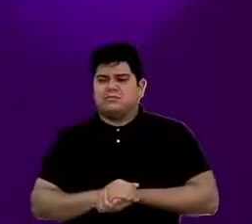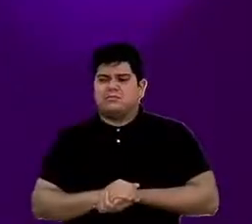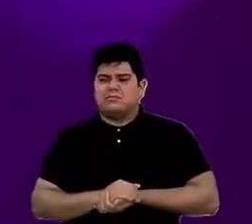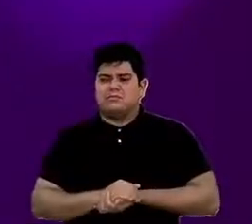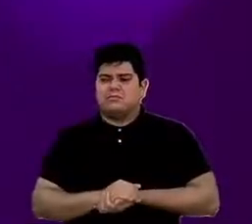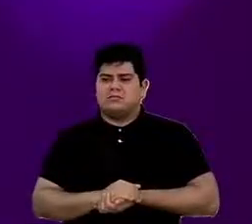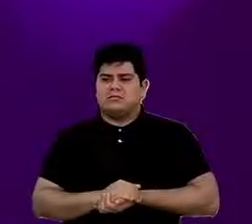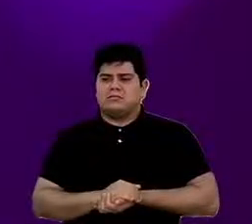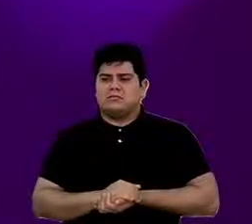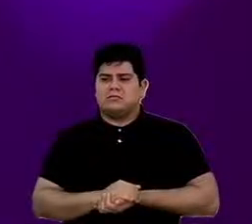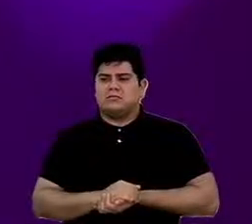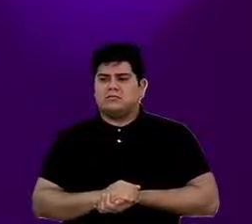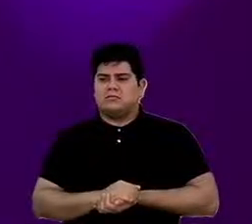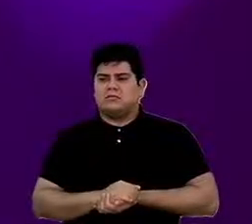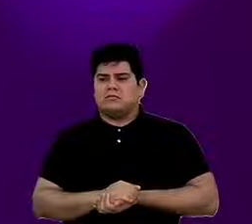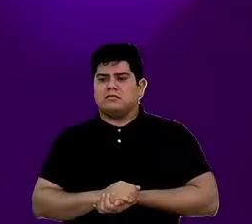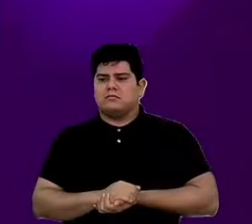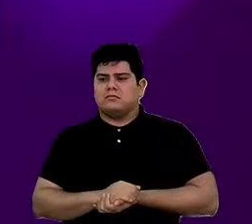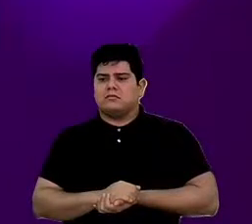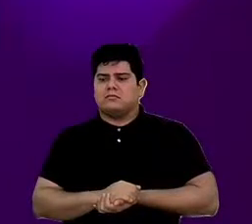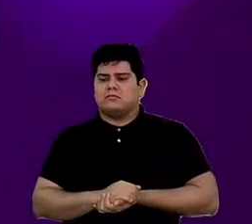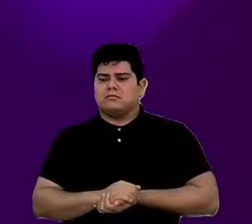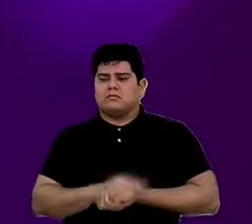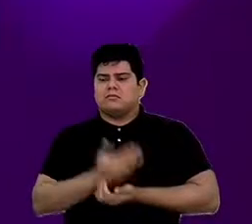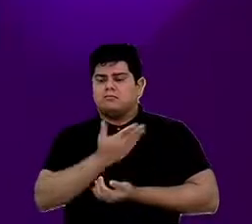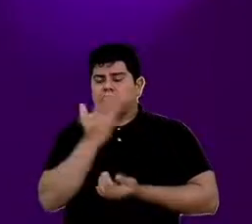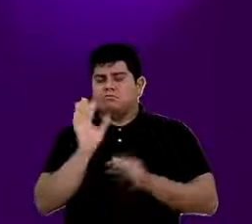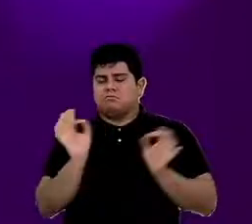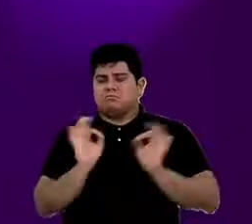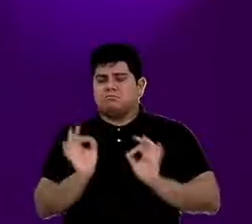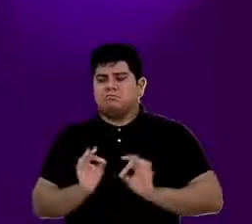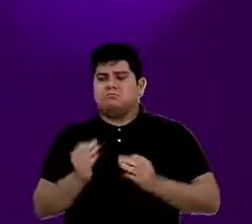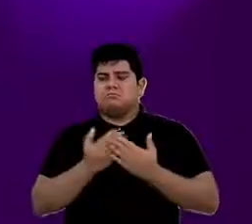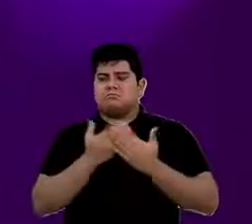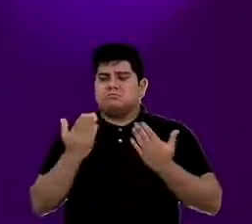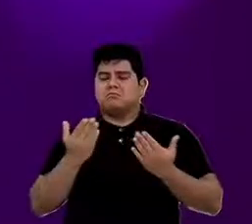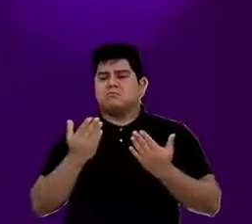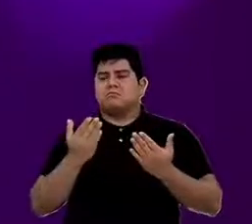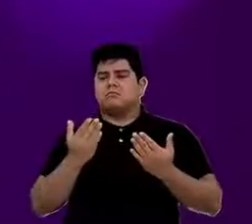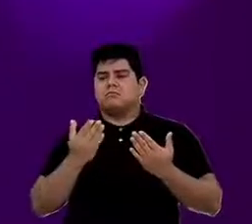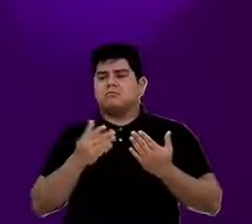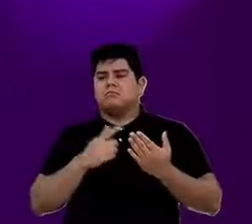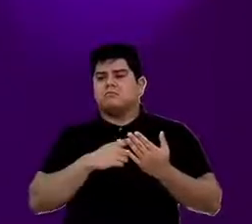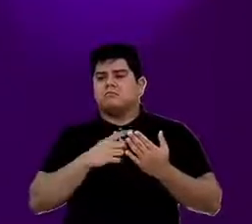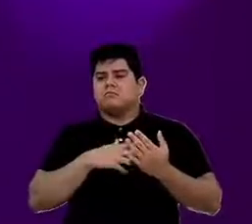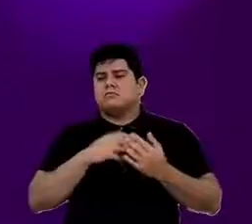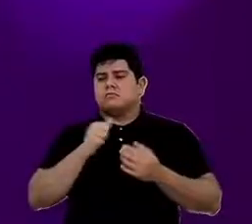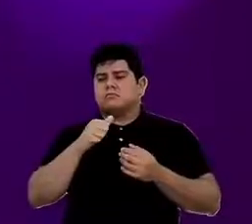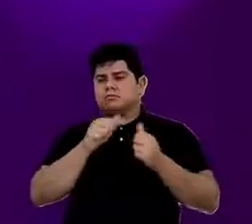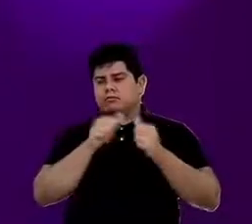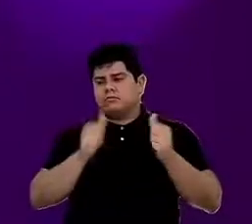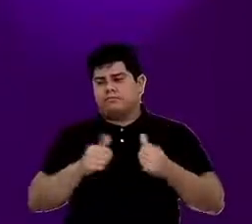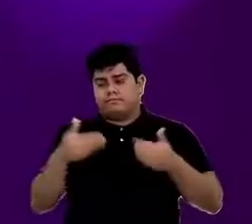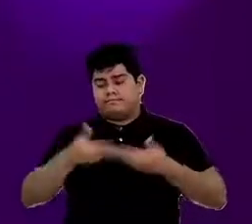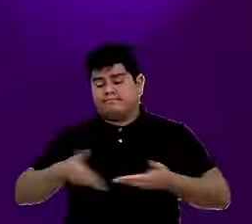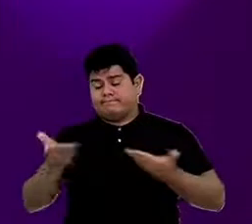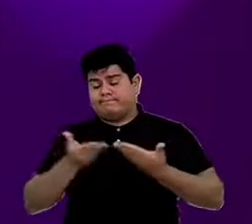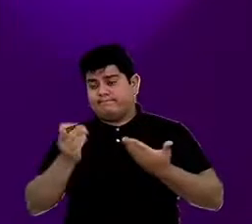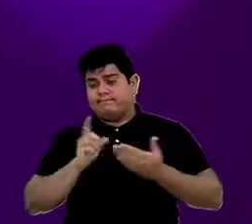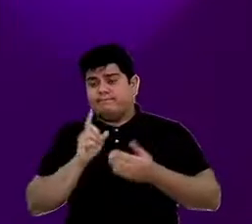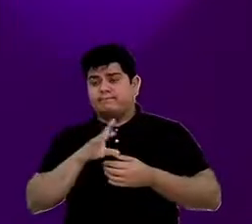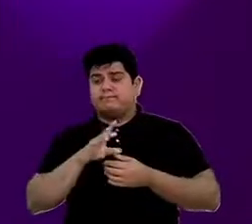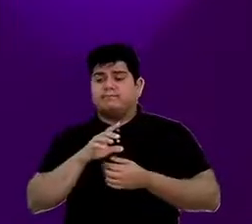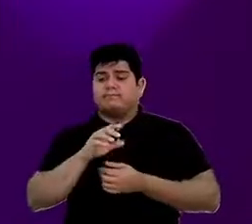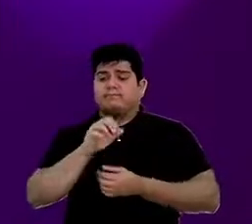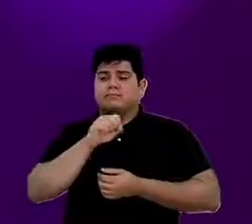aqui, né? Nenhum desses dispositivos também está atualmente disponível em nosso meio, só CE Mark para